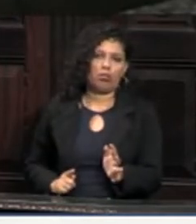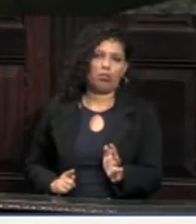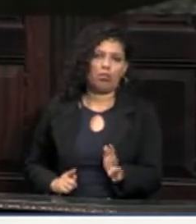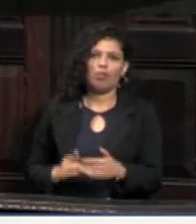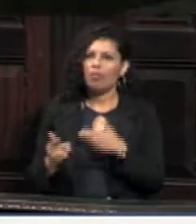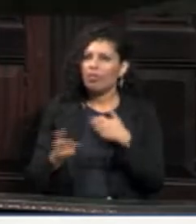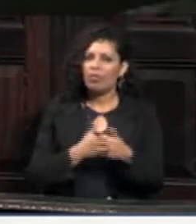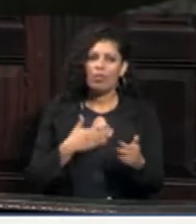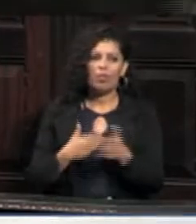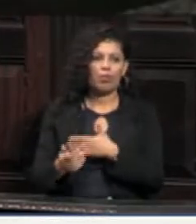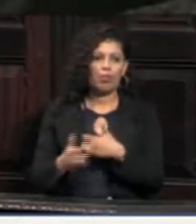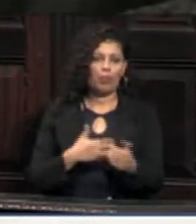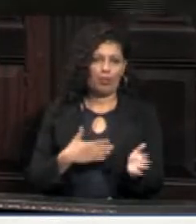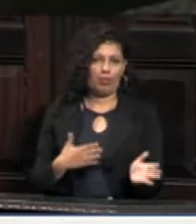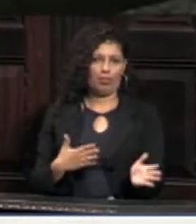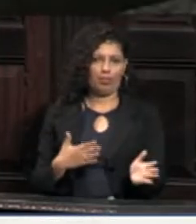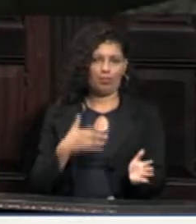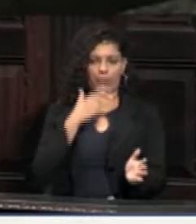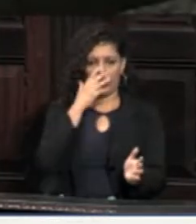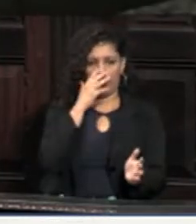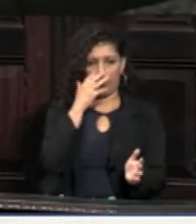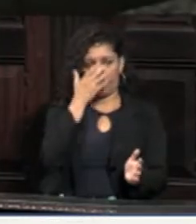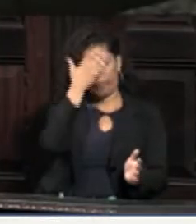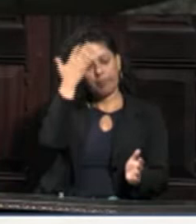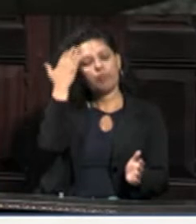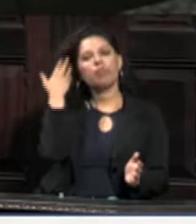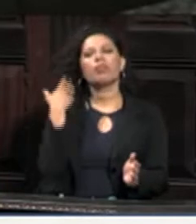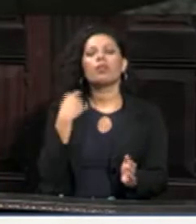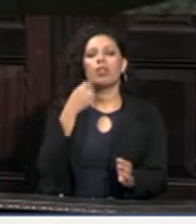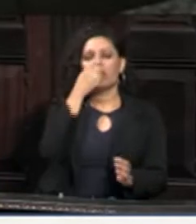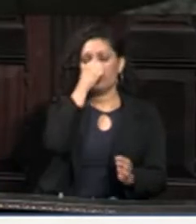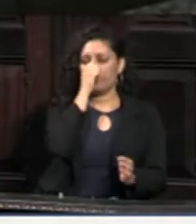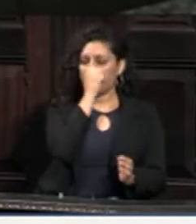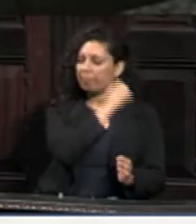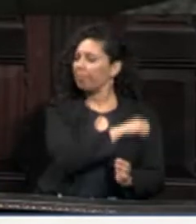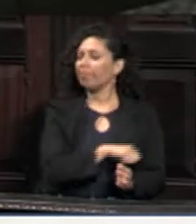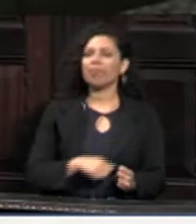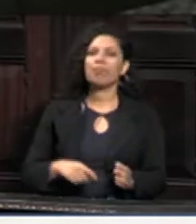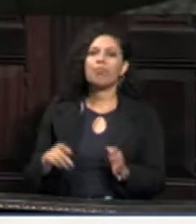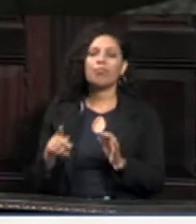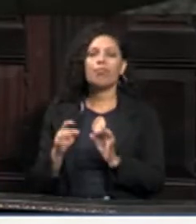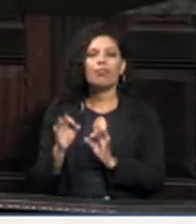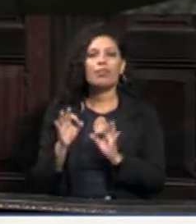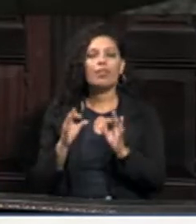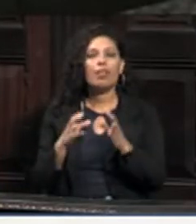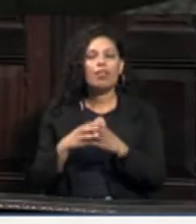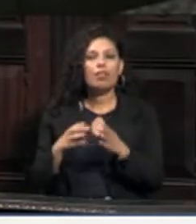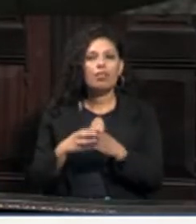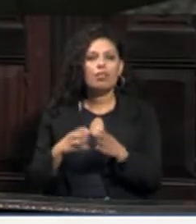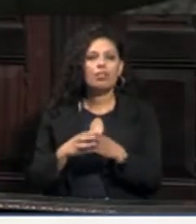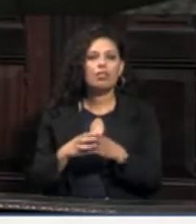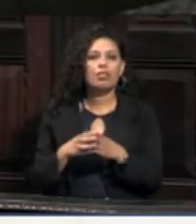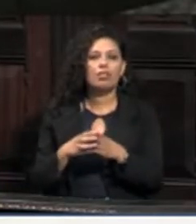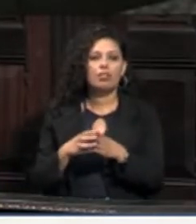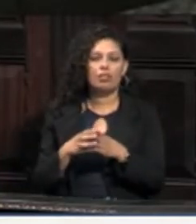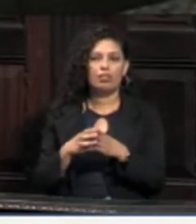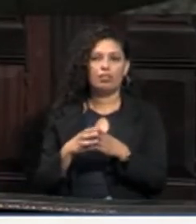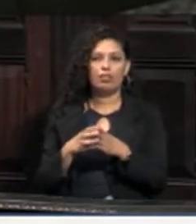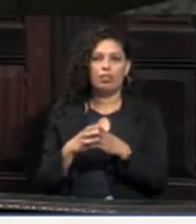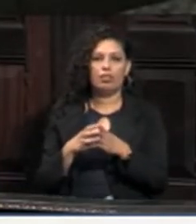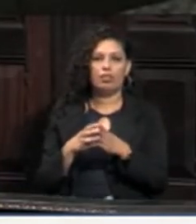procurar, no meu entendimento, o atendimento, mas que não seja atendimento de